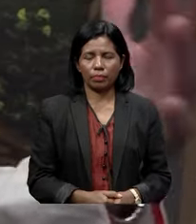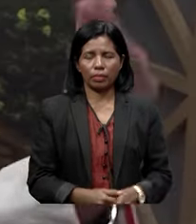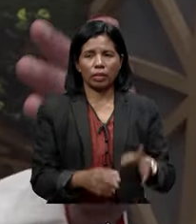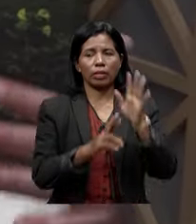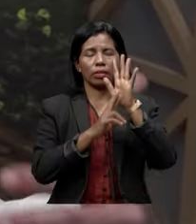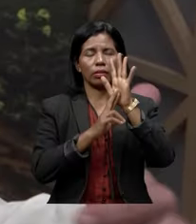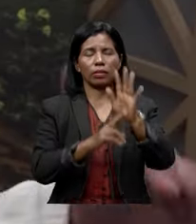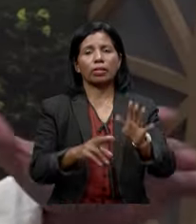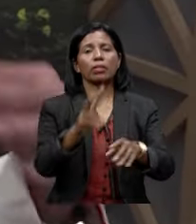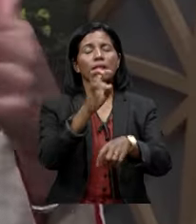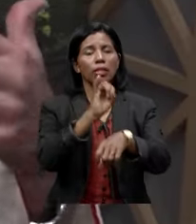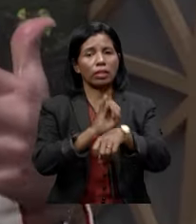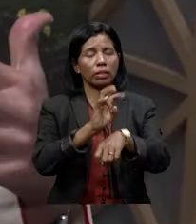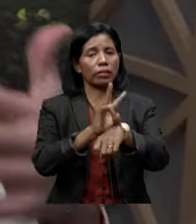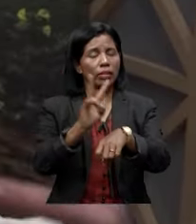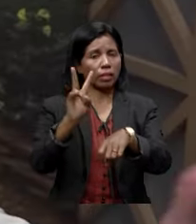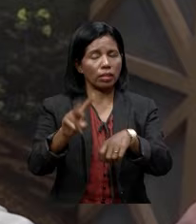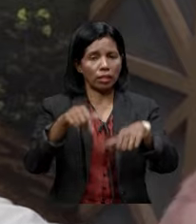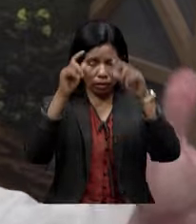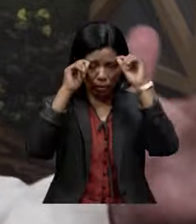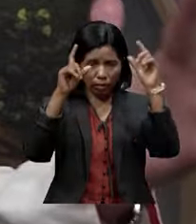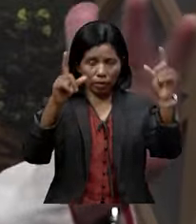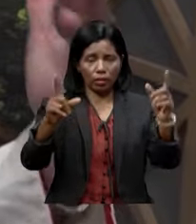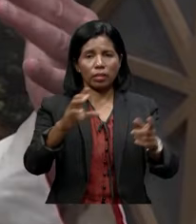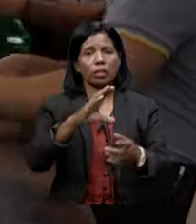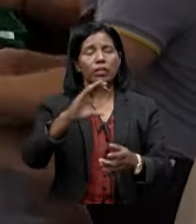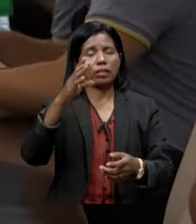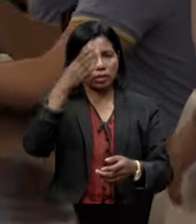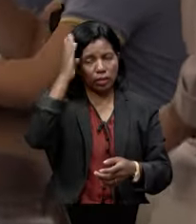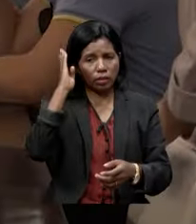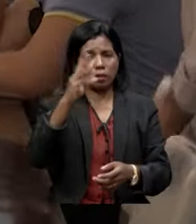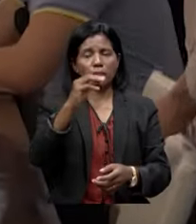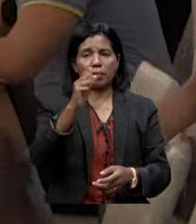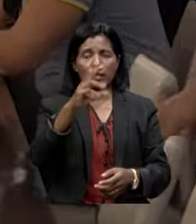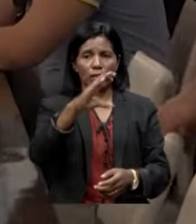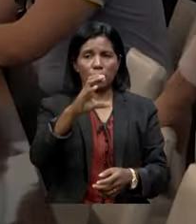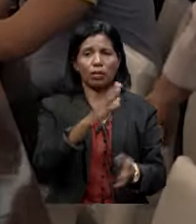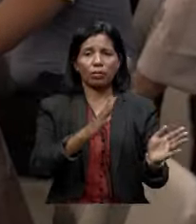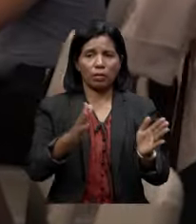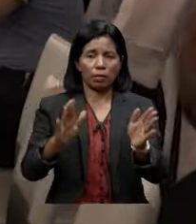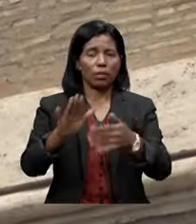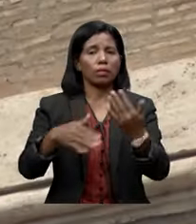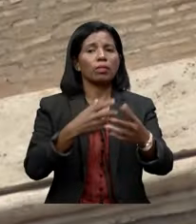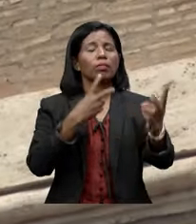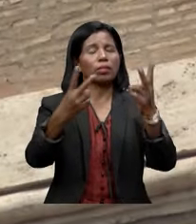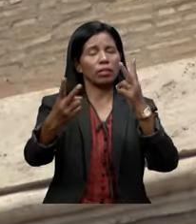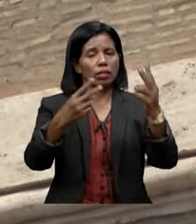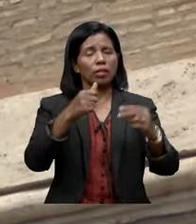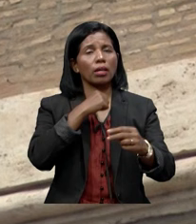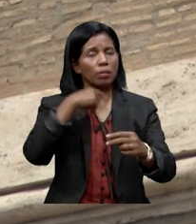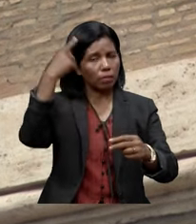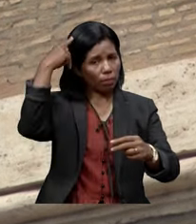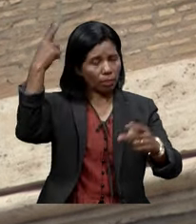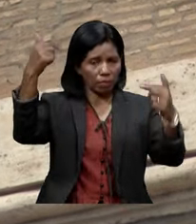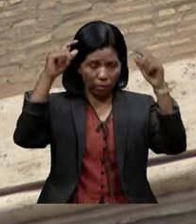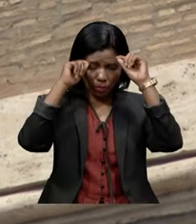Representante Vaticano e Timor-Leste, Nuncio Apostólico, Monsenhor Marcos Prisi Hateten, progresso preparação sira para visita Papa Francisco e